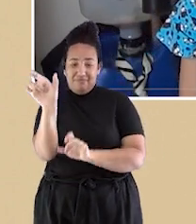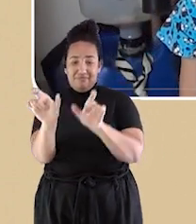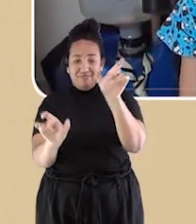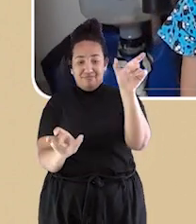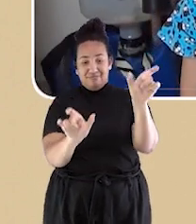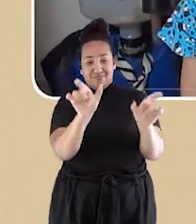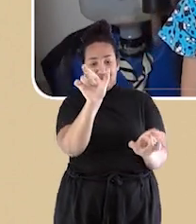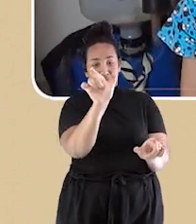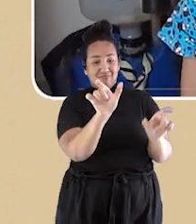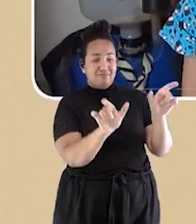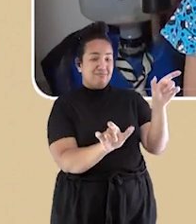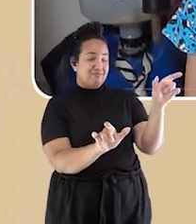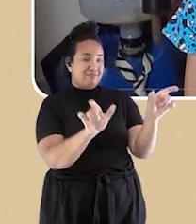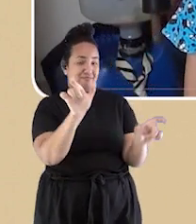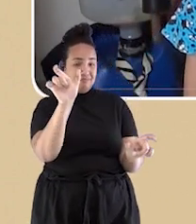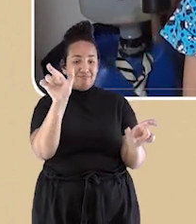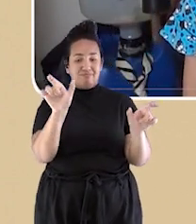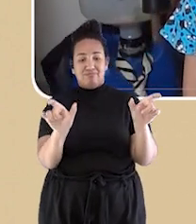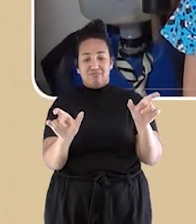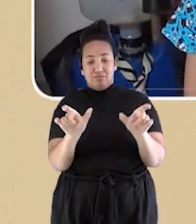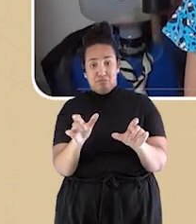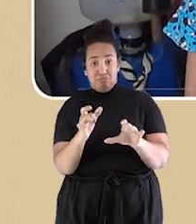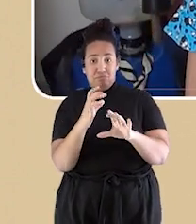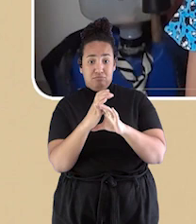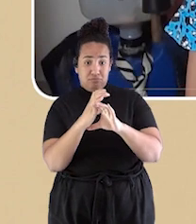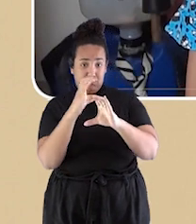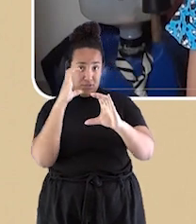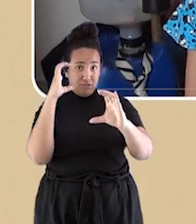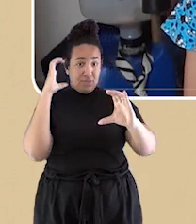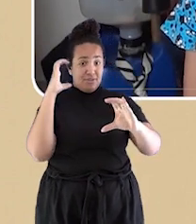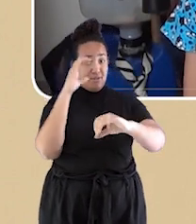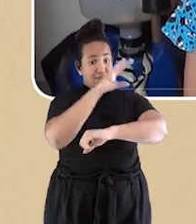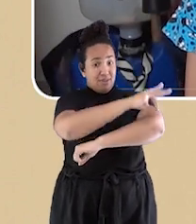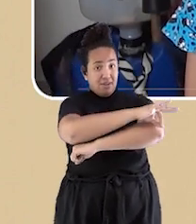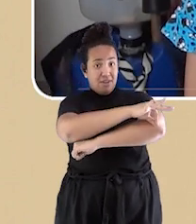outro. Fui bombeiro, arquiteto,